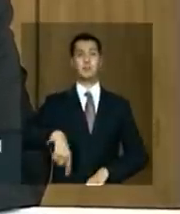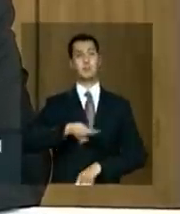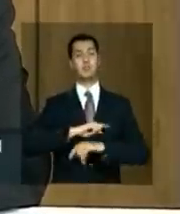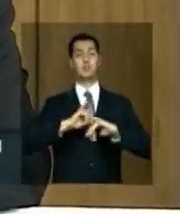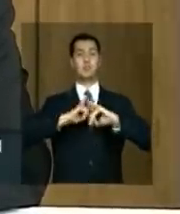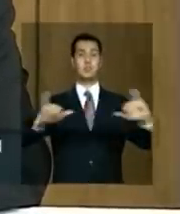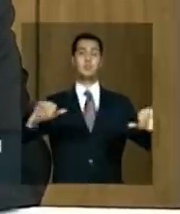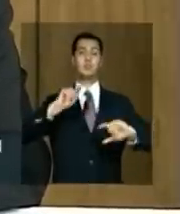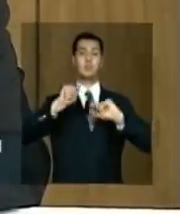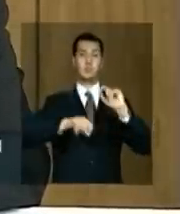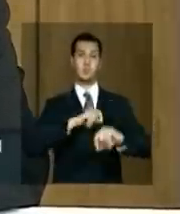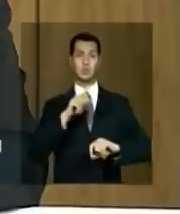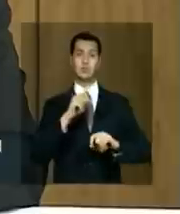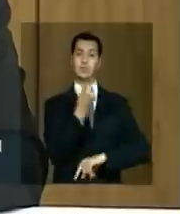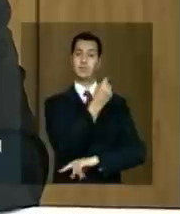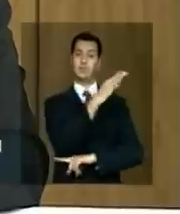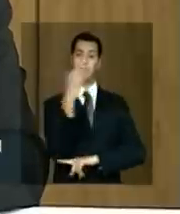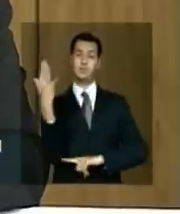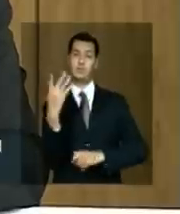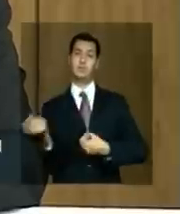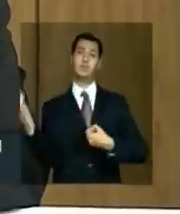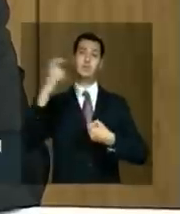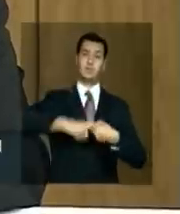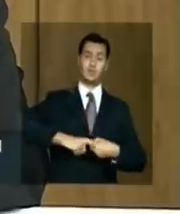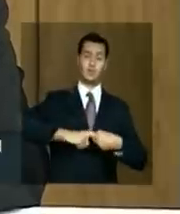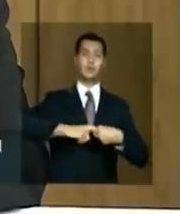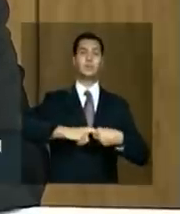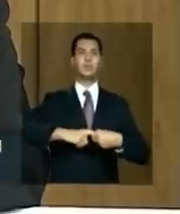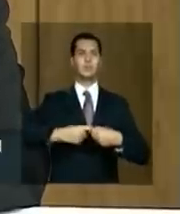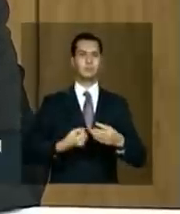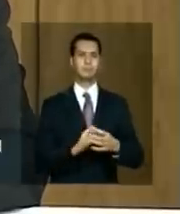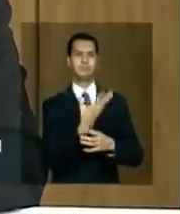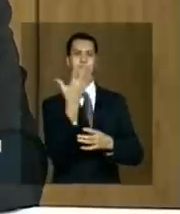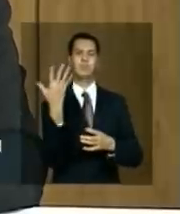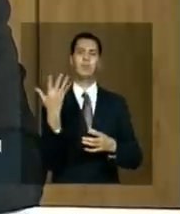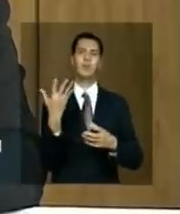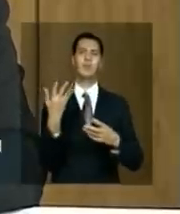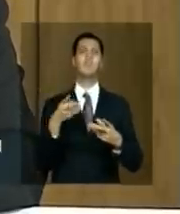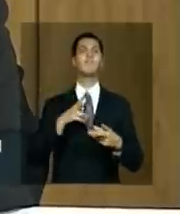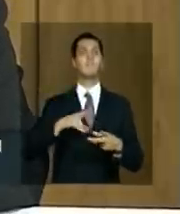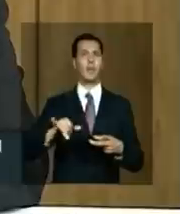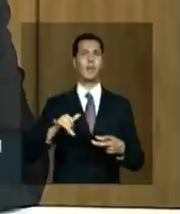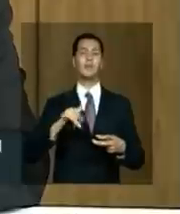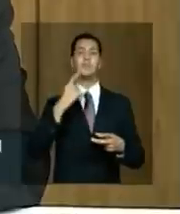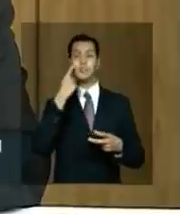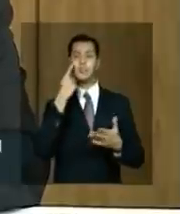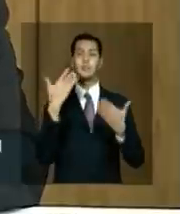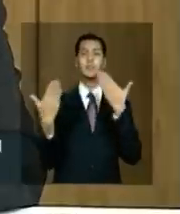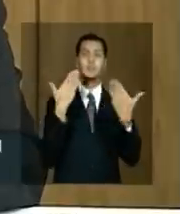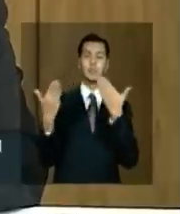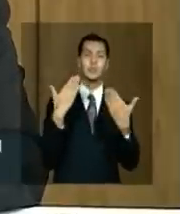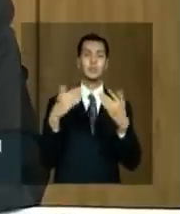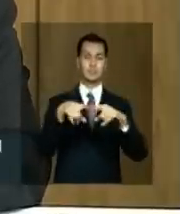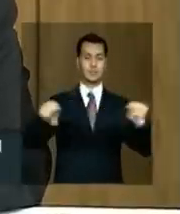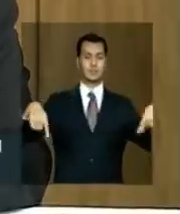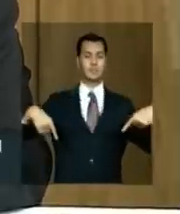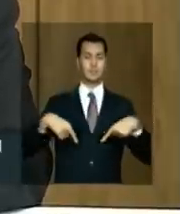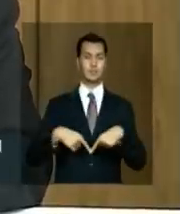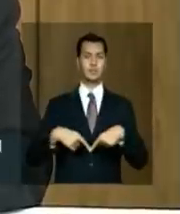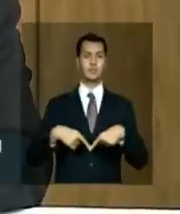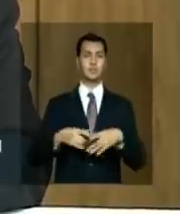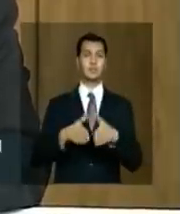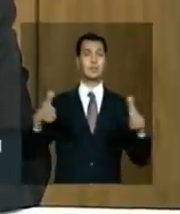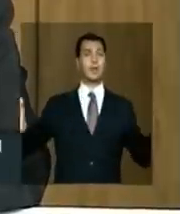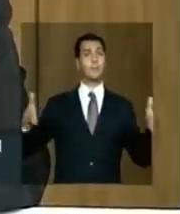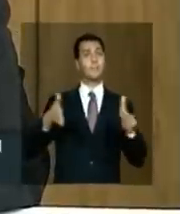será uma recomposição que vai levar em consideração eh proporcionalmente o tamanho da propriedade de cada